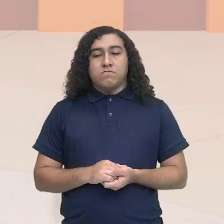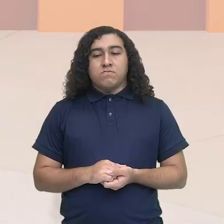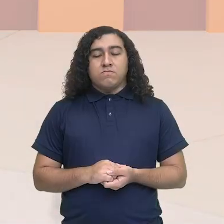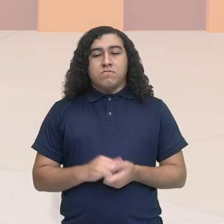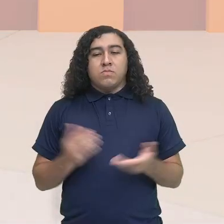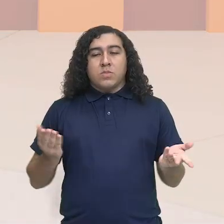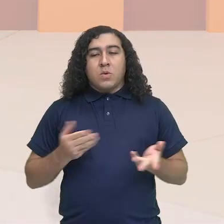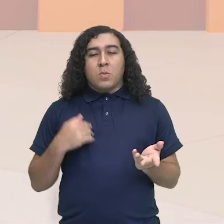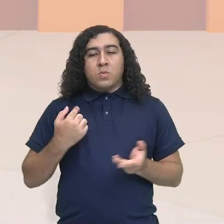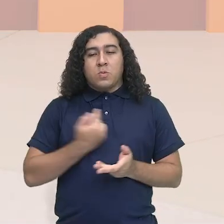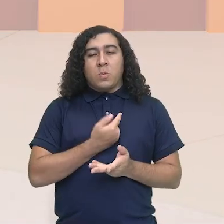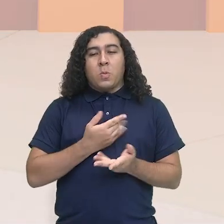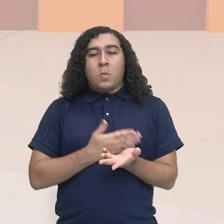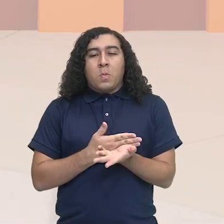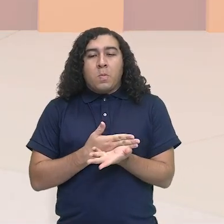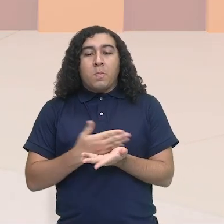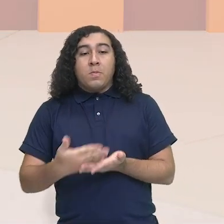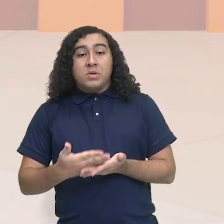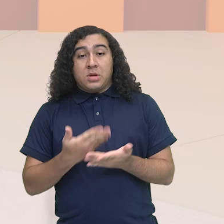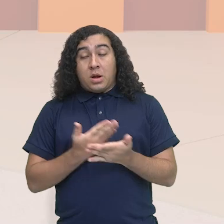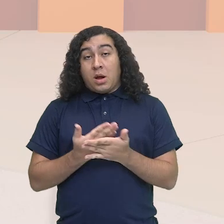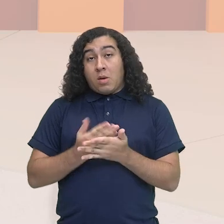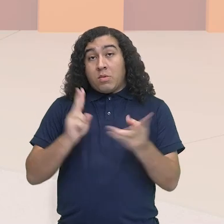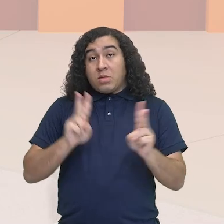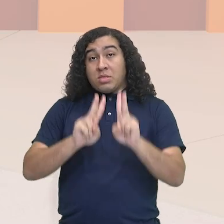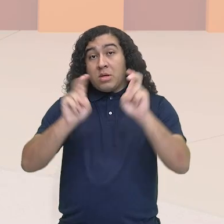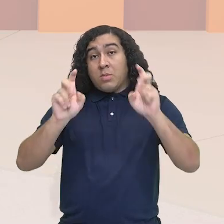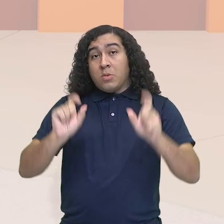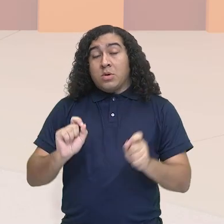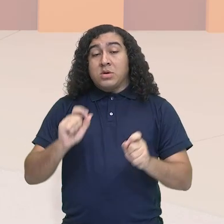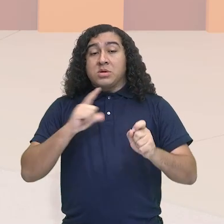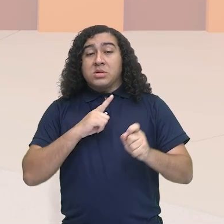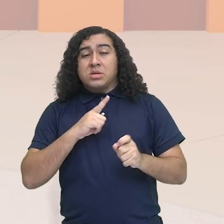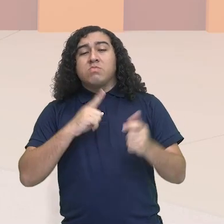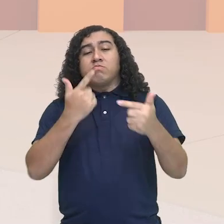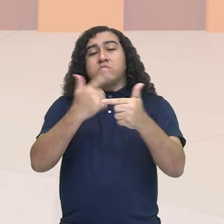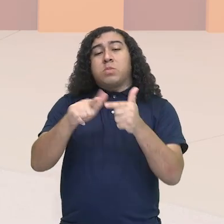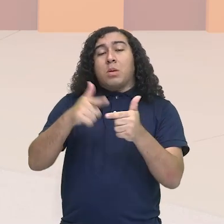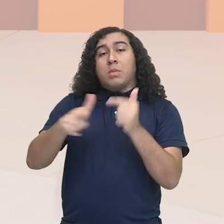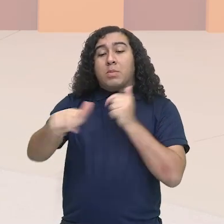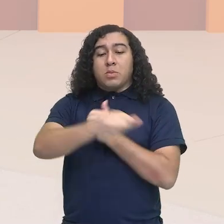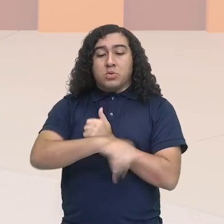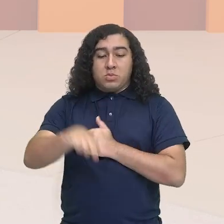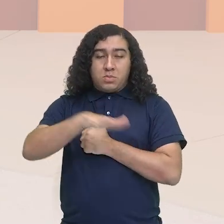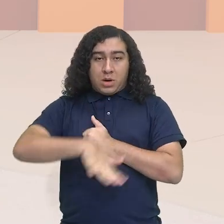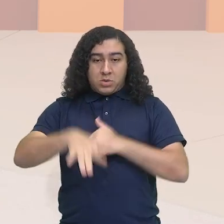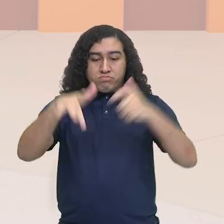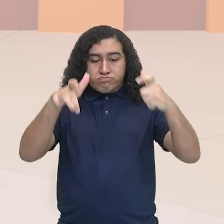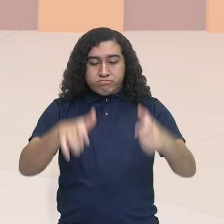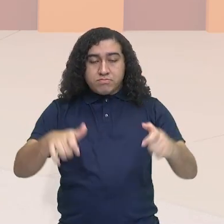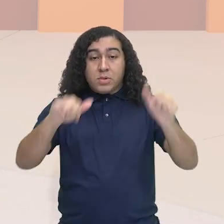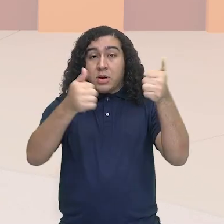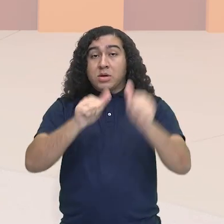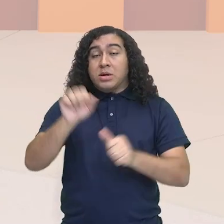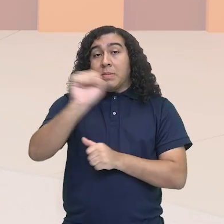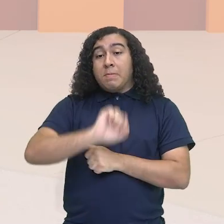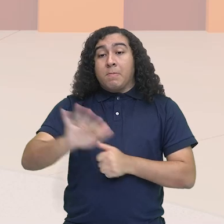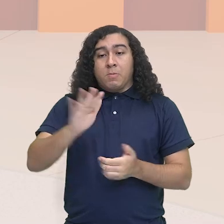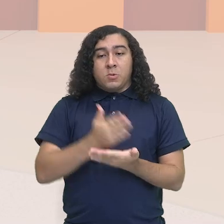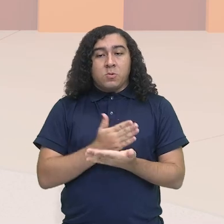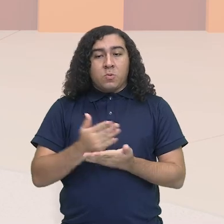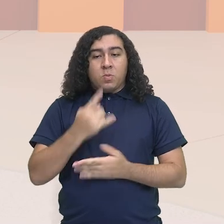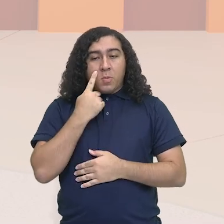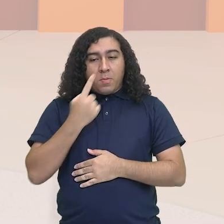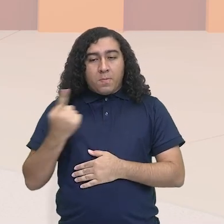Vamos iniciar a nossa aula sobre conflitos de ordem ambiental, verificando algumas imagens, né? Então, nós